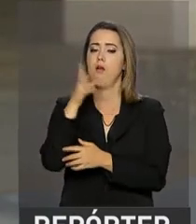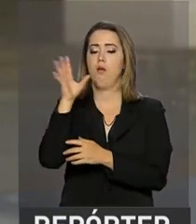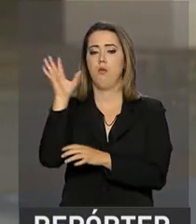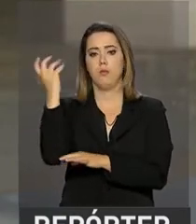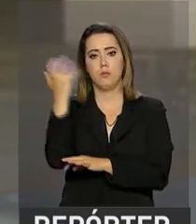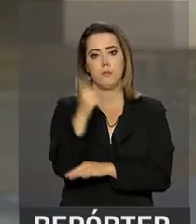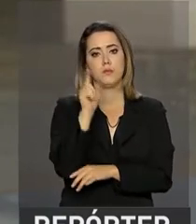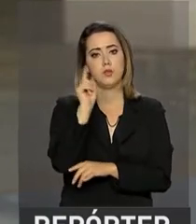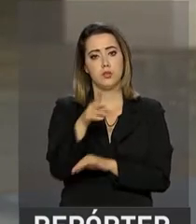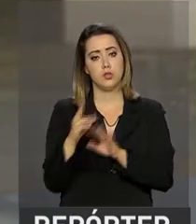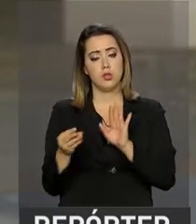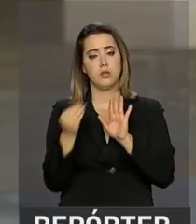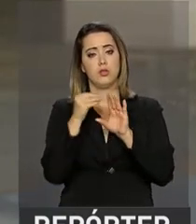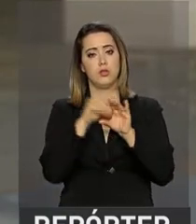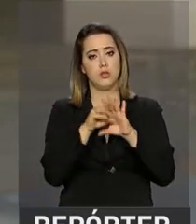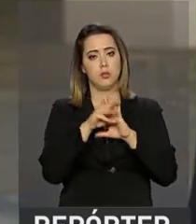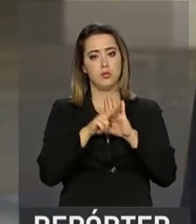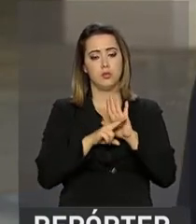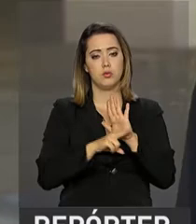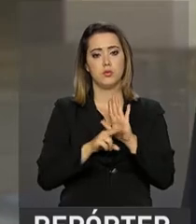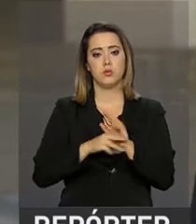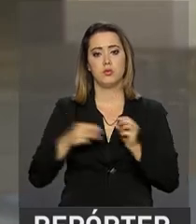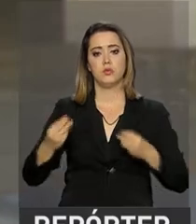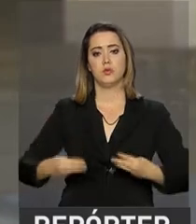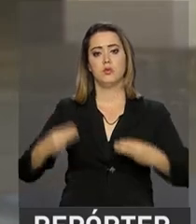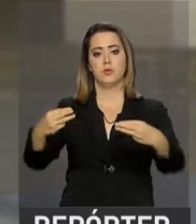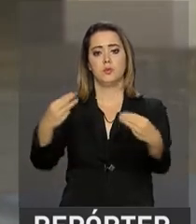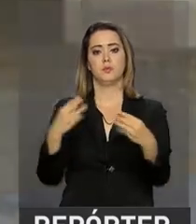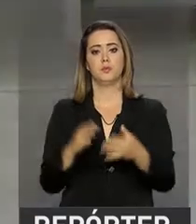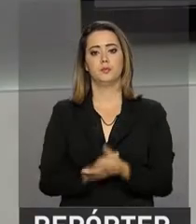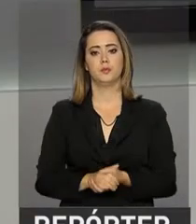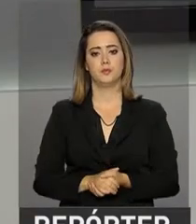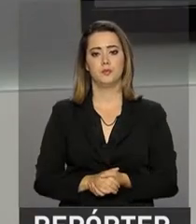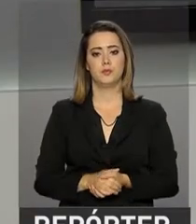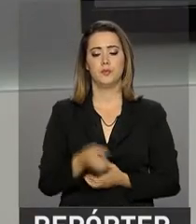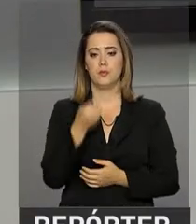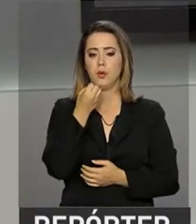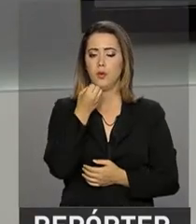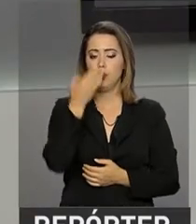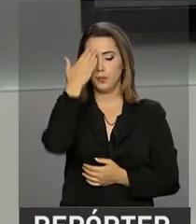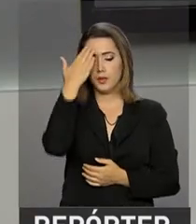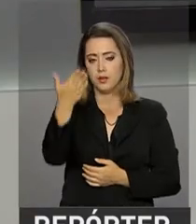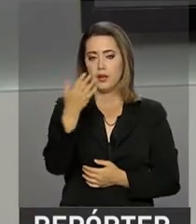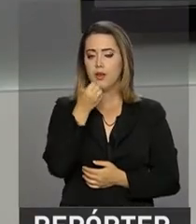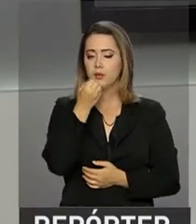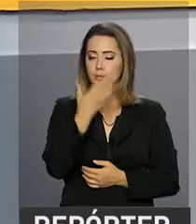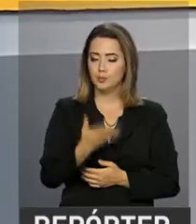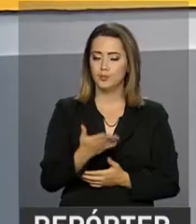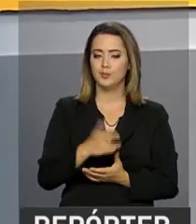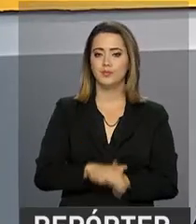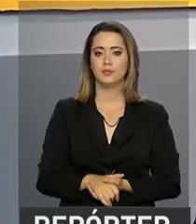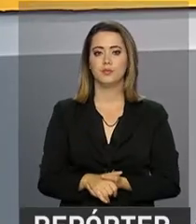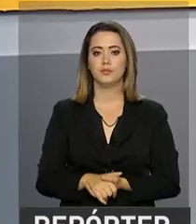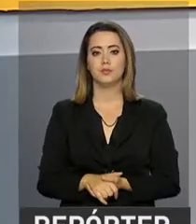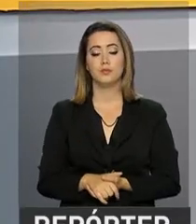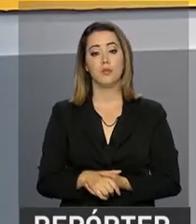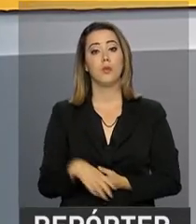do meio ambiente e também na lei da mata atlântica roberto muito obrigado ana por essas informações